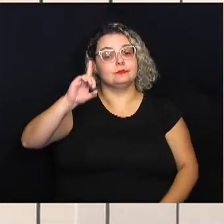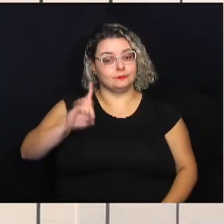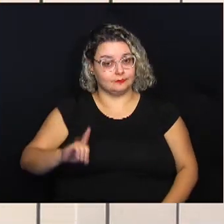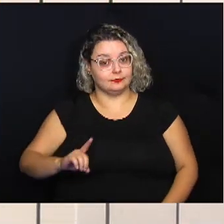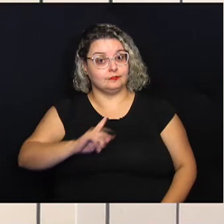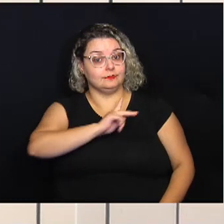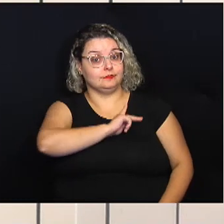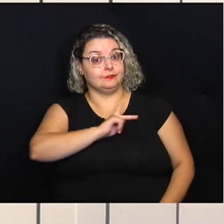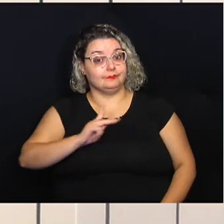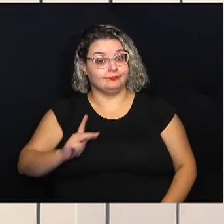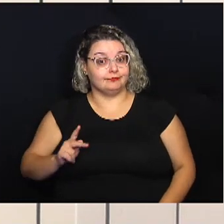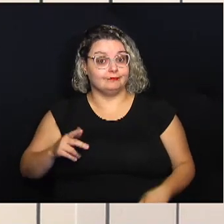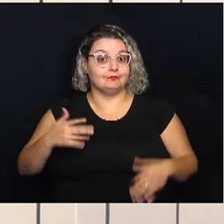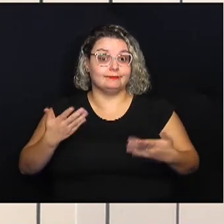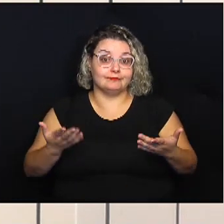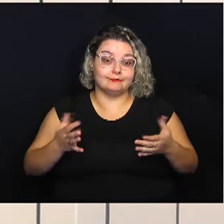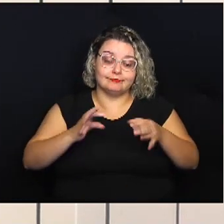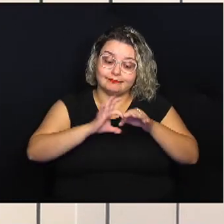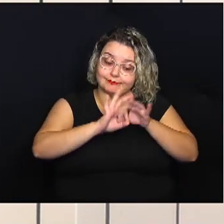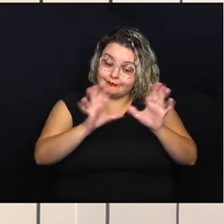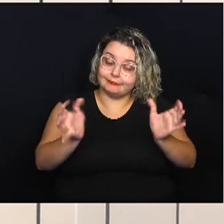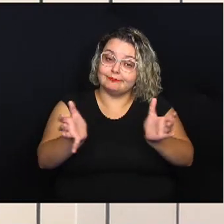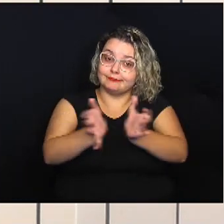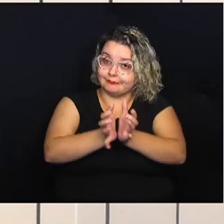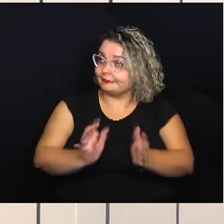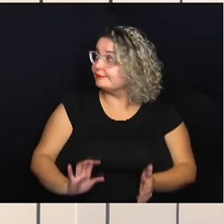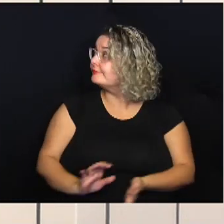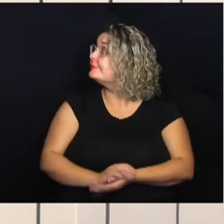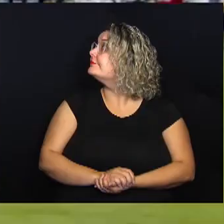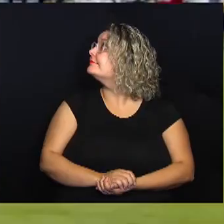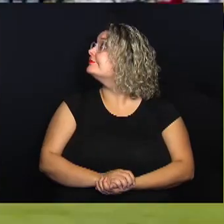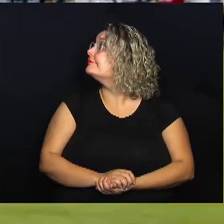pontepretana que está deixando o clube.